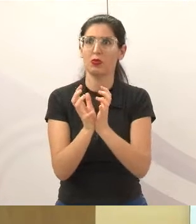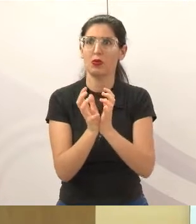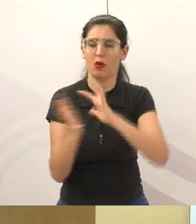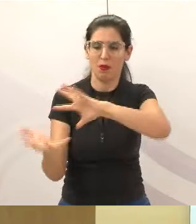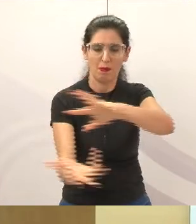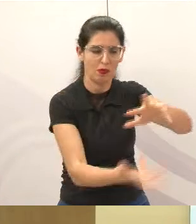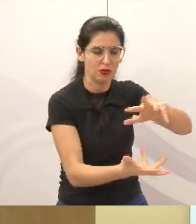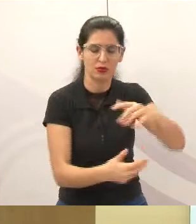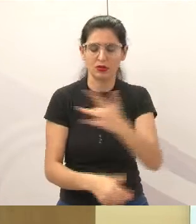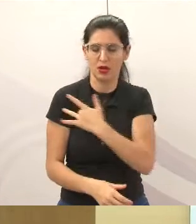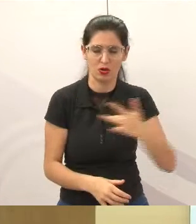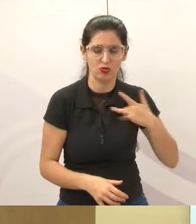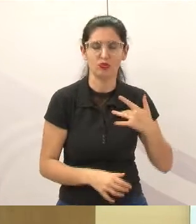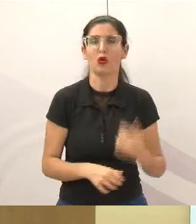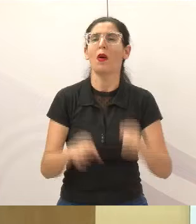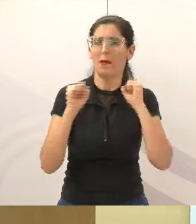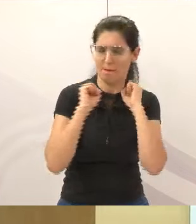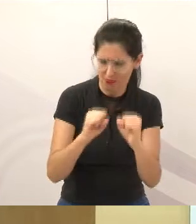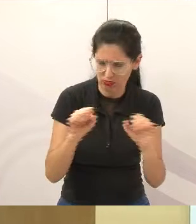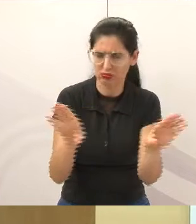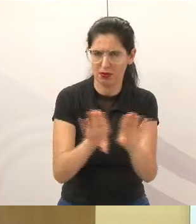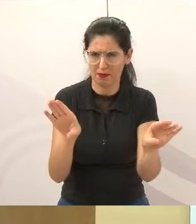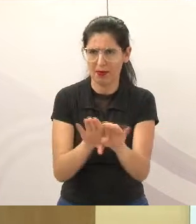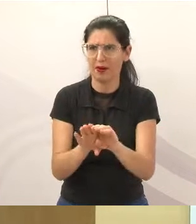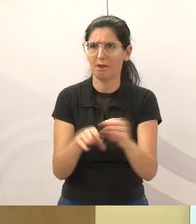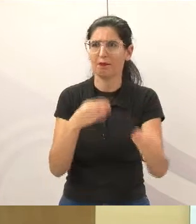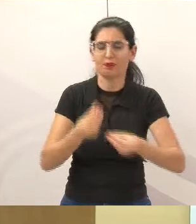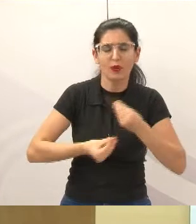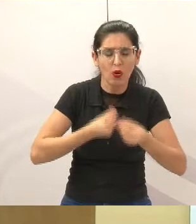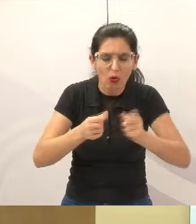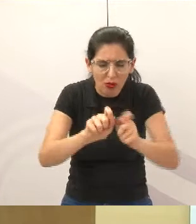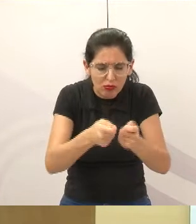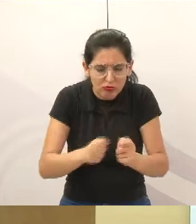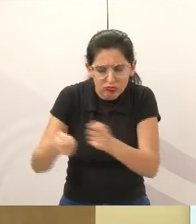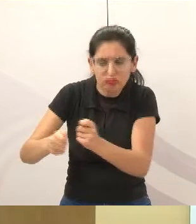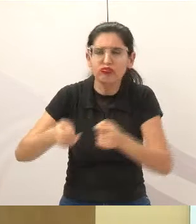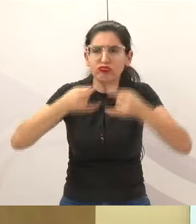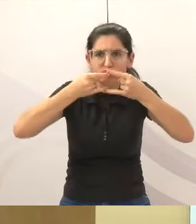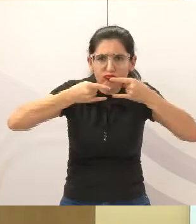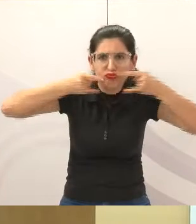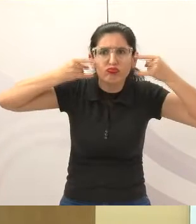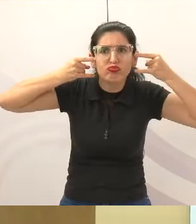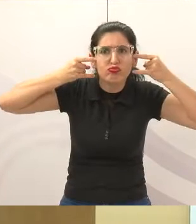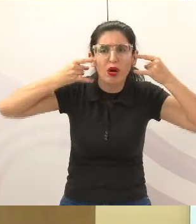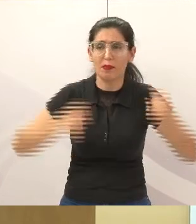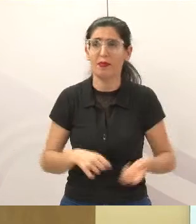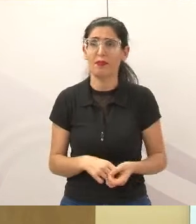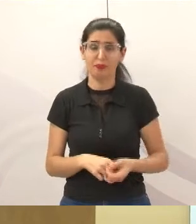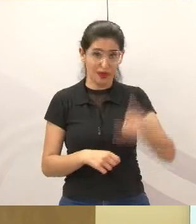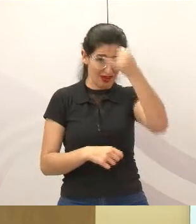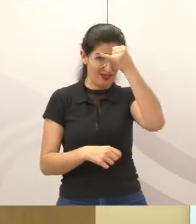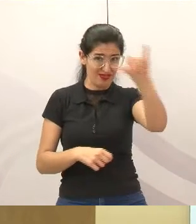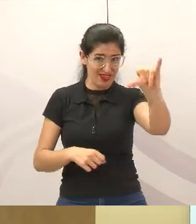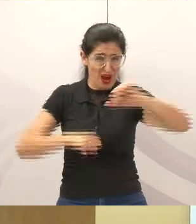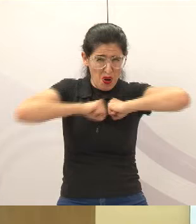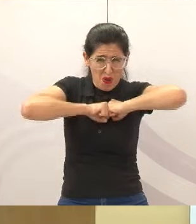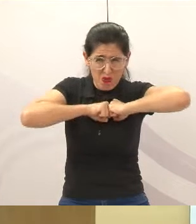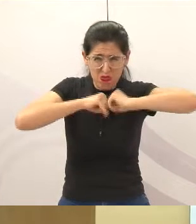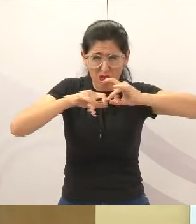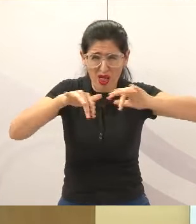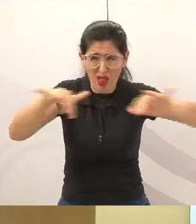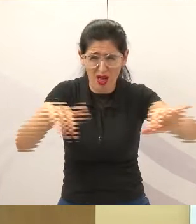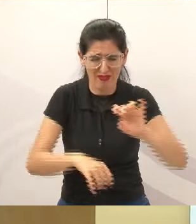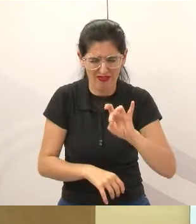quando seguidas as orientações de sua forma de confecção, são barreiras mecânicas eficazes na diminuição e disseminação do